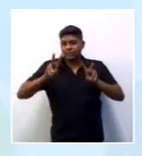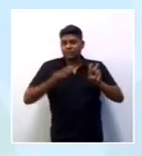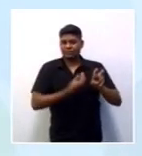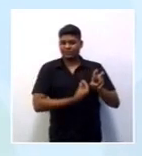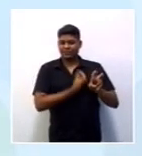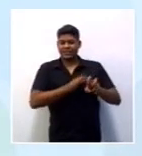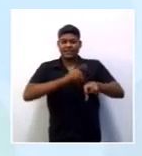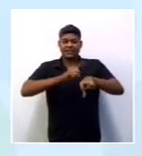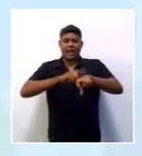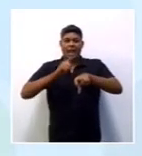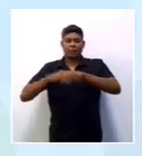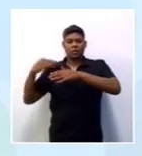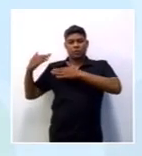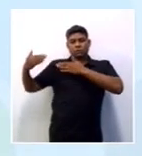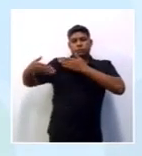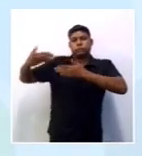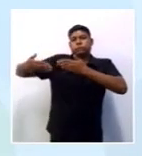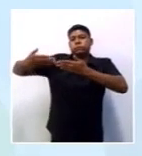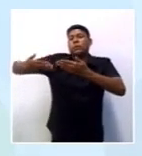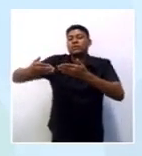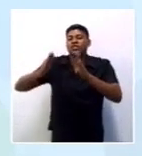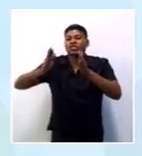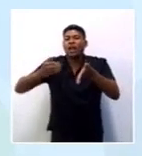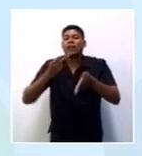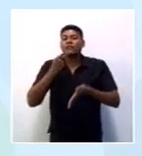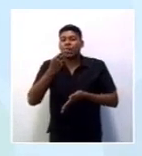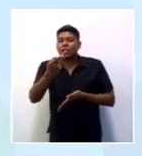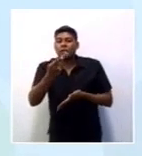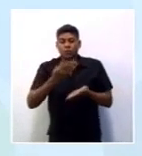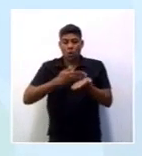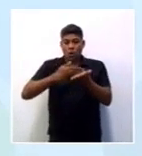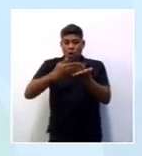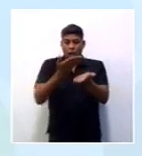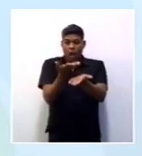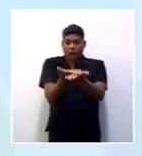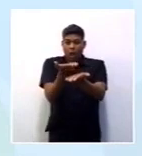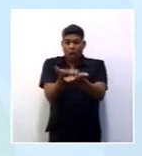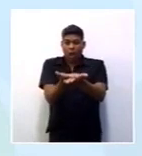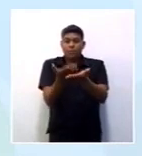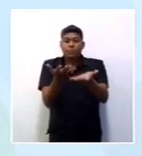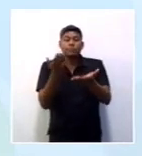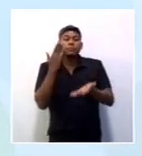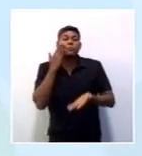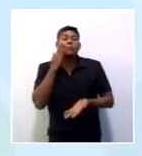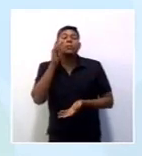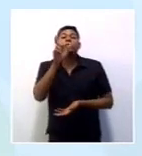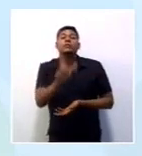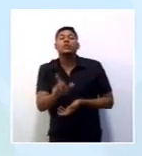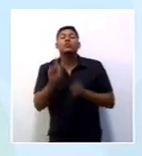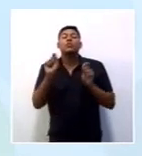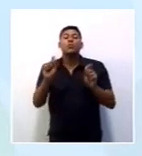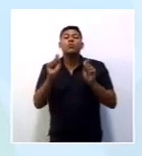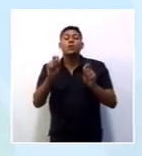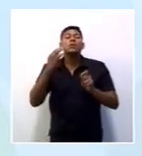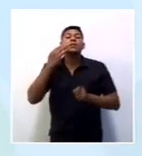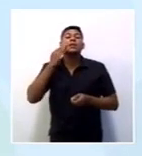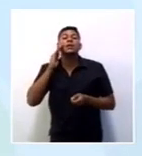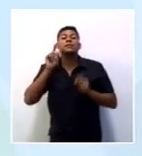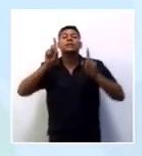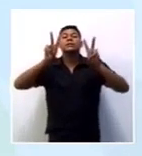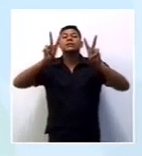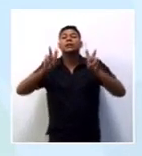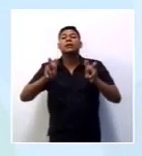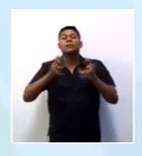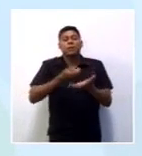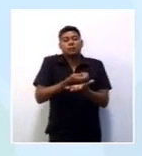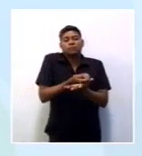bom tempo, a gente falando sobre isso. Então, para o início da aula, eu gostaria de saber de vocês o que você entende por fake news, o